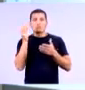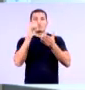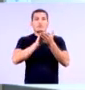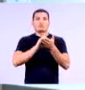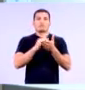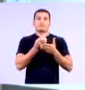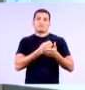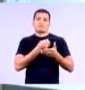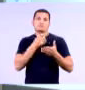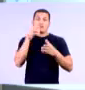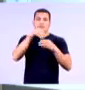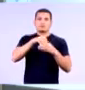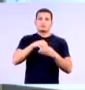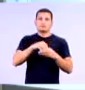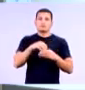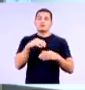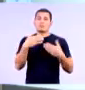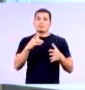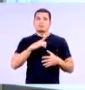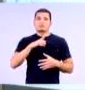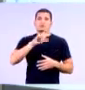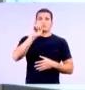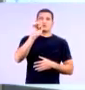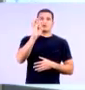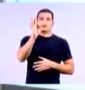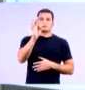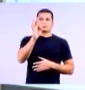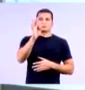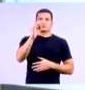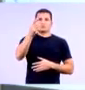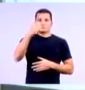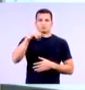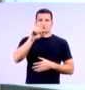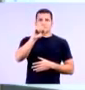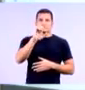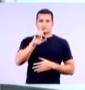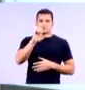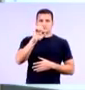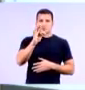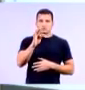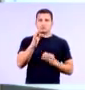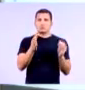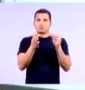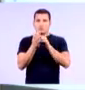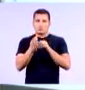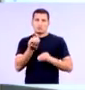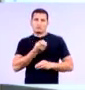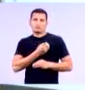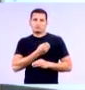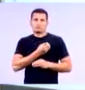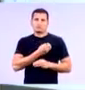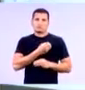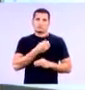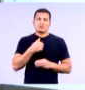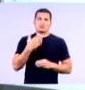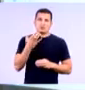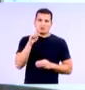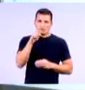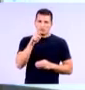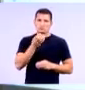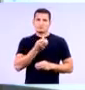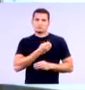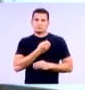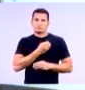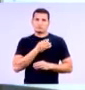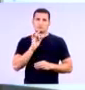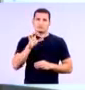tenho um get, que ele me permite ler um atributo, e o set, que me permite colocar um valor ao atributo, e eu quero que esse atributo